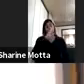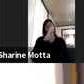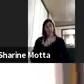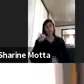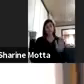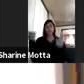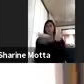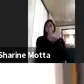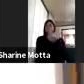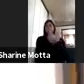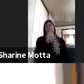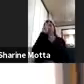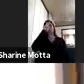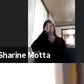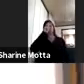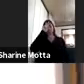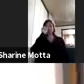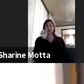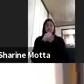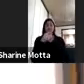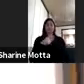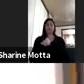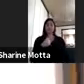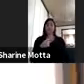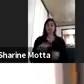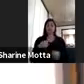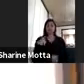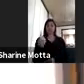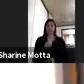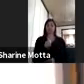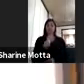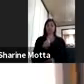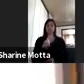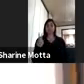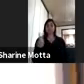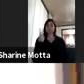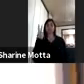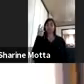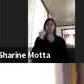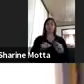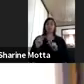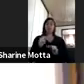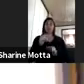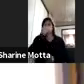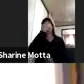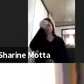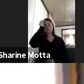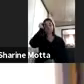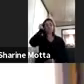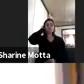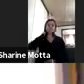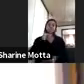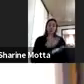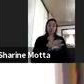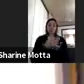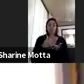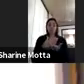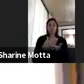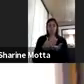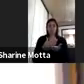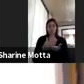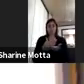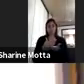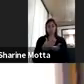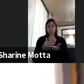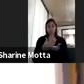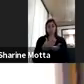história, porque esse reconhecimento foi o que deu possibilidade de que a gente fizesse uma estrutura de combate e erradicação